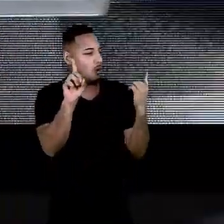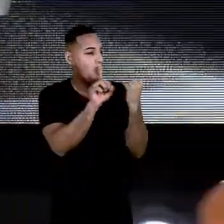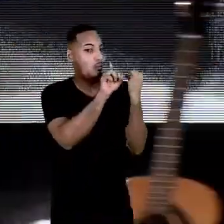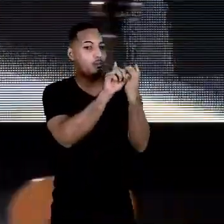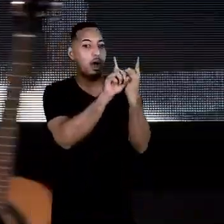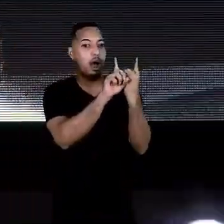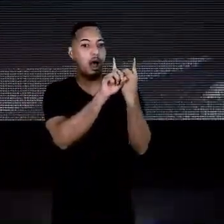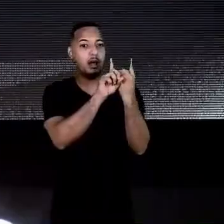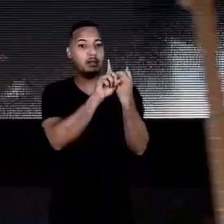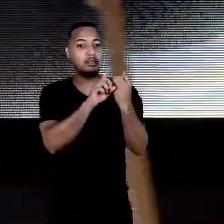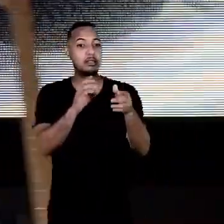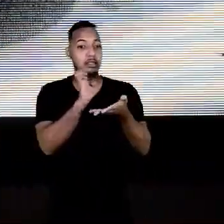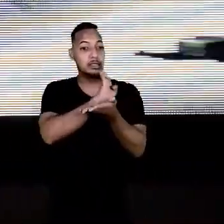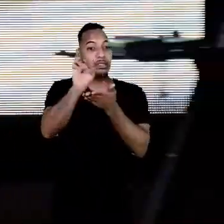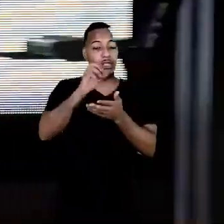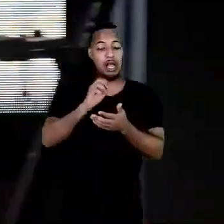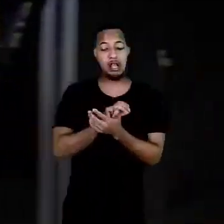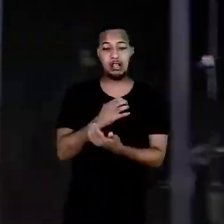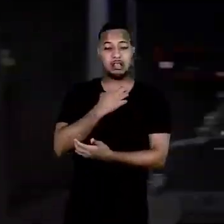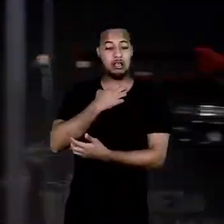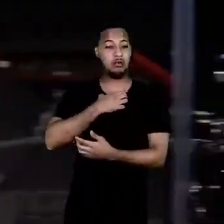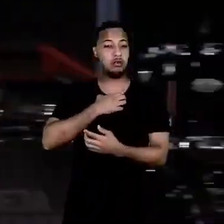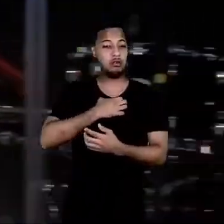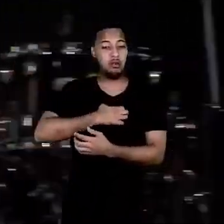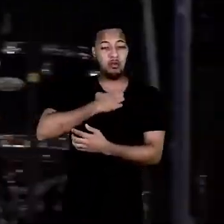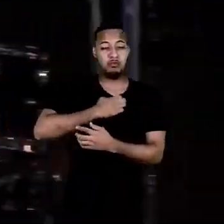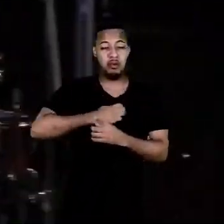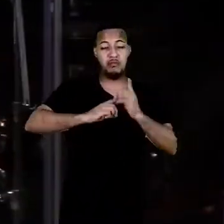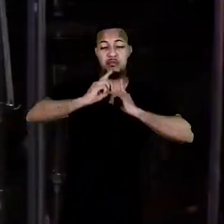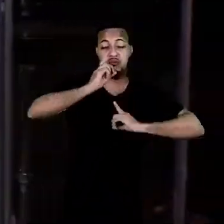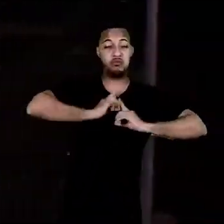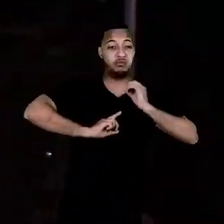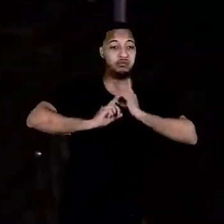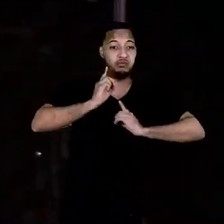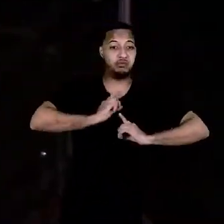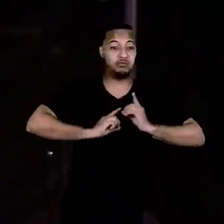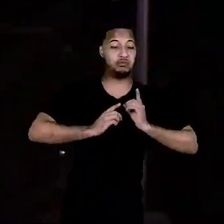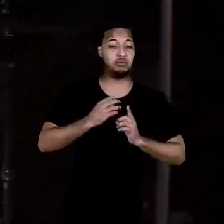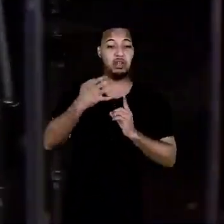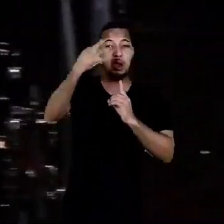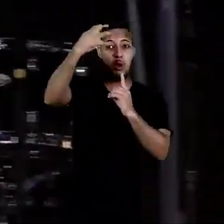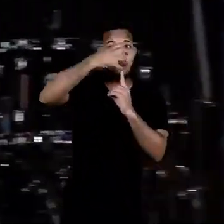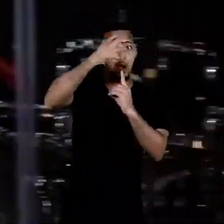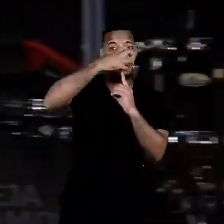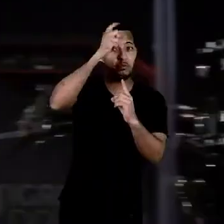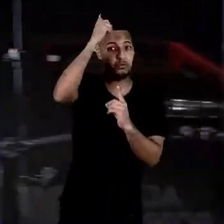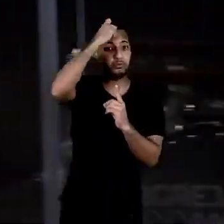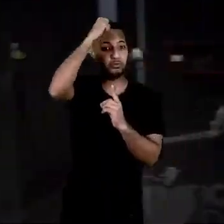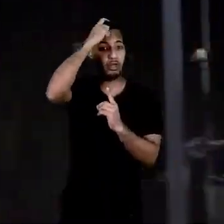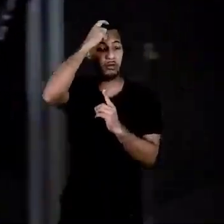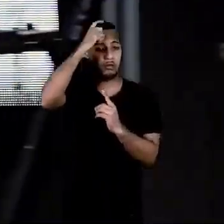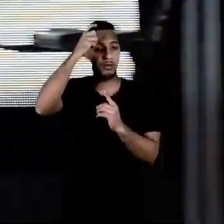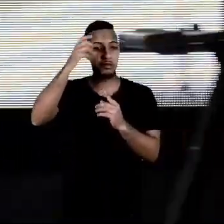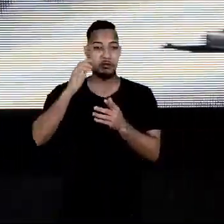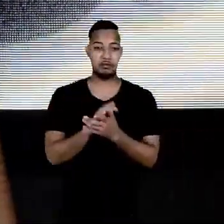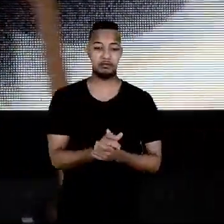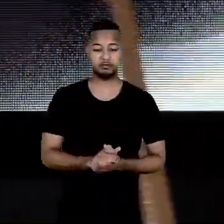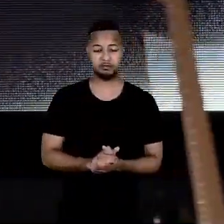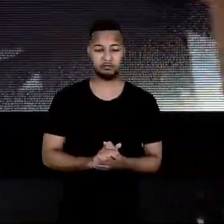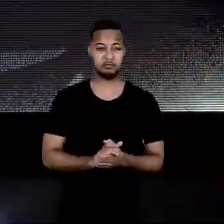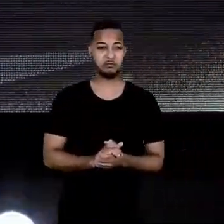ele se isolou. O mesmo homem que foi usado com autoridade profeta para destruir os profetas de Baal, agora